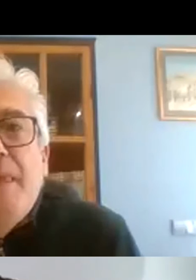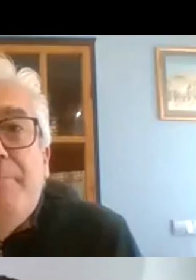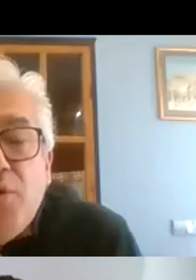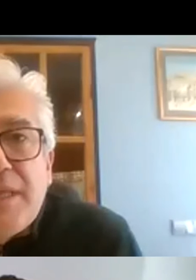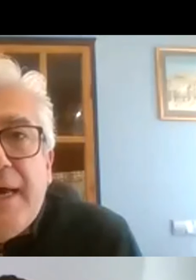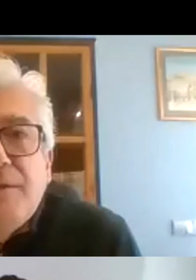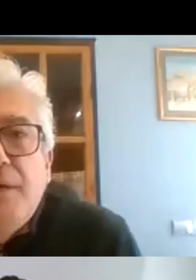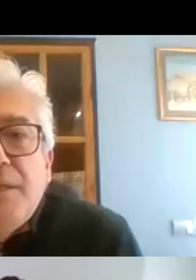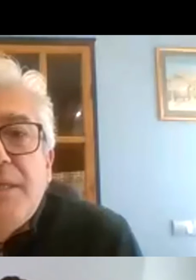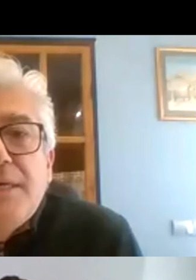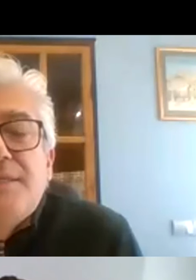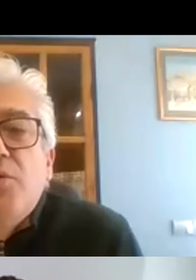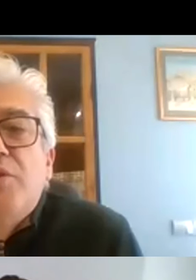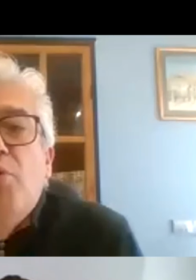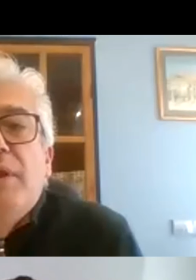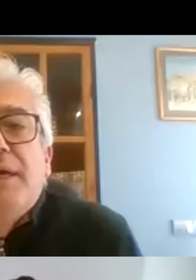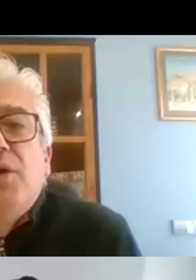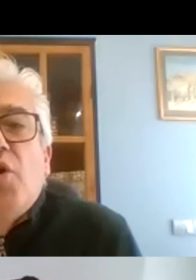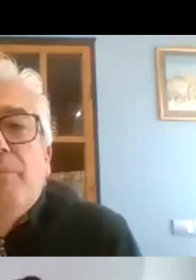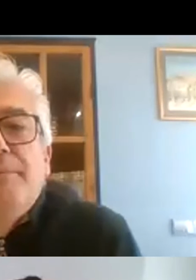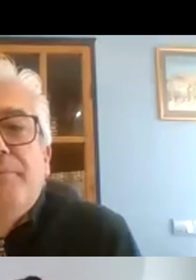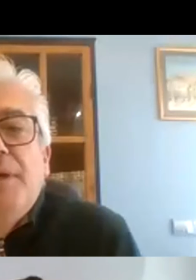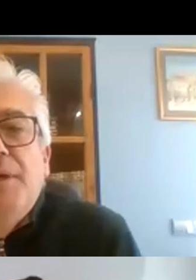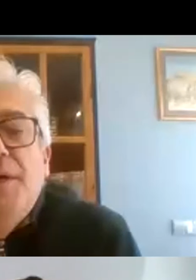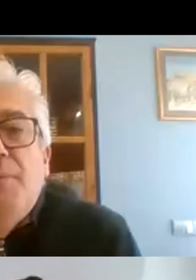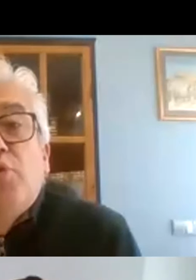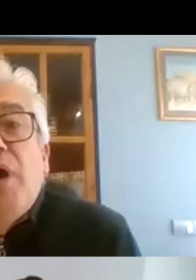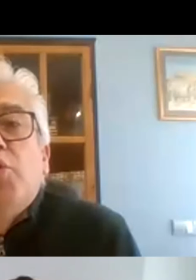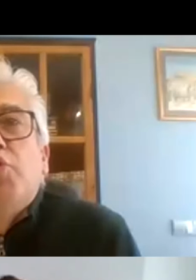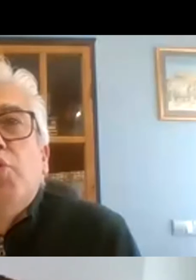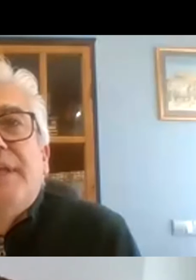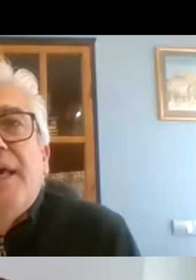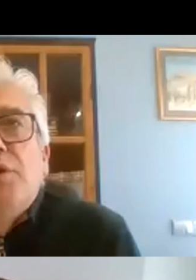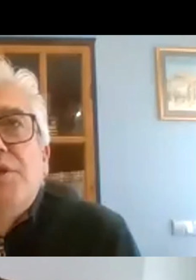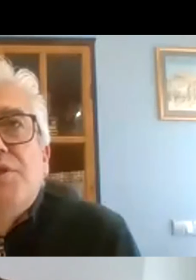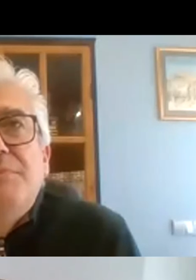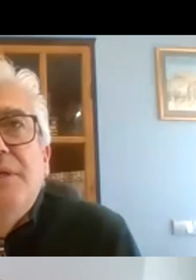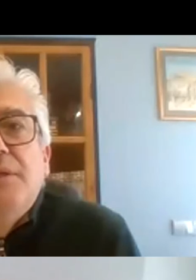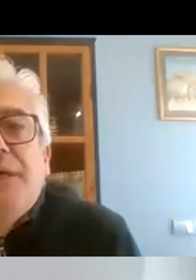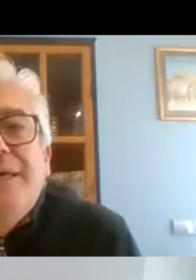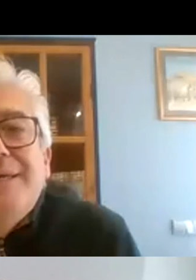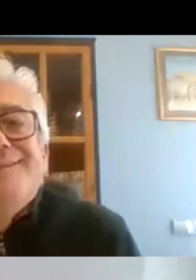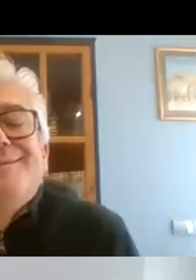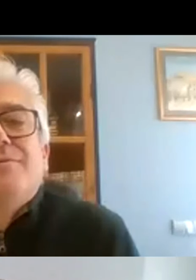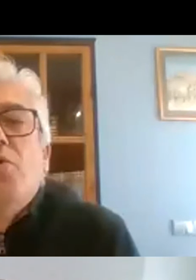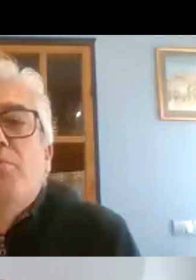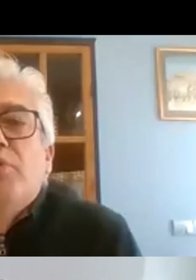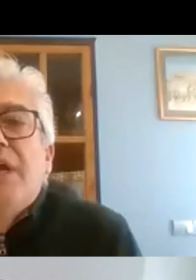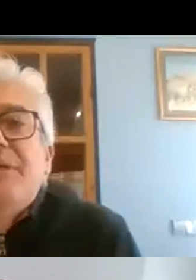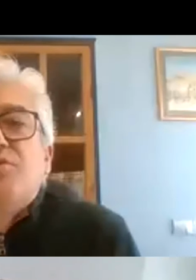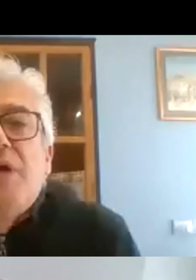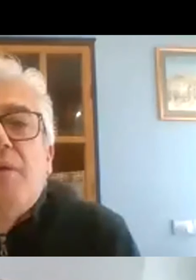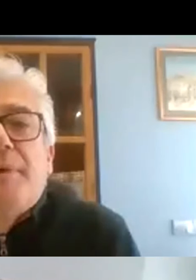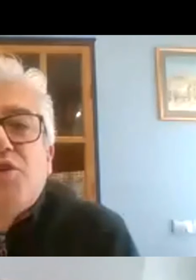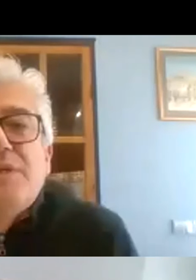uma prioridade da saúde pública na Europa. Portugal contou até 2015 com um